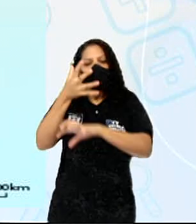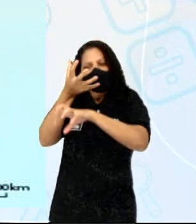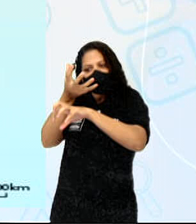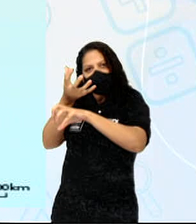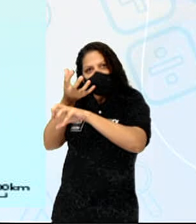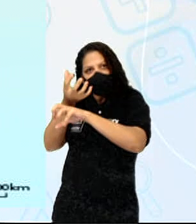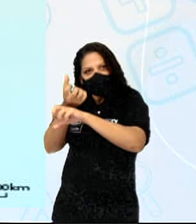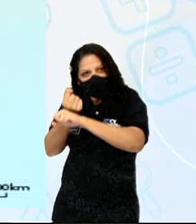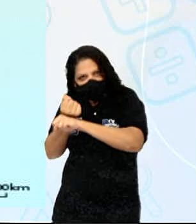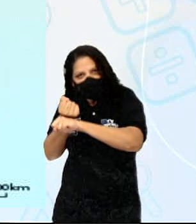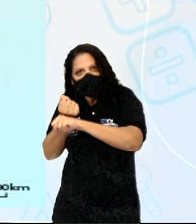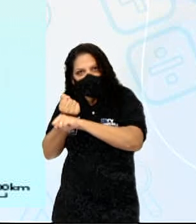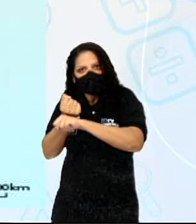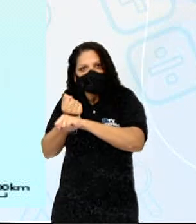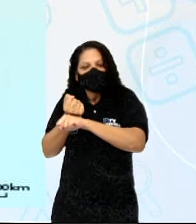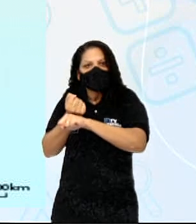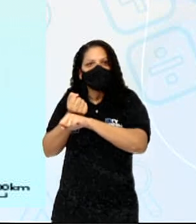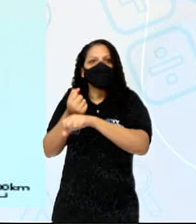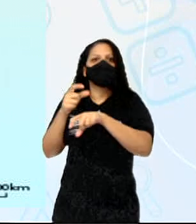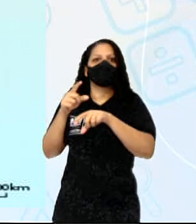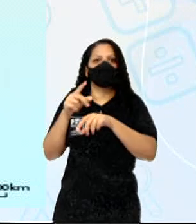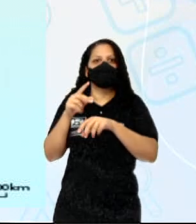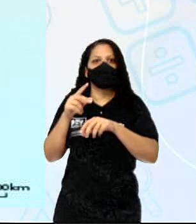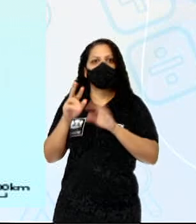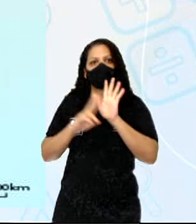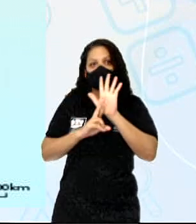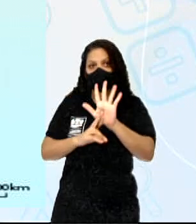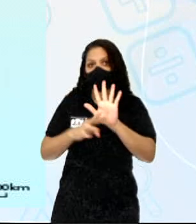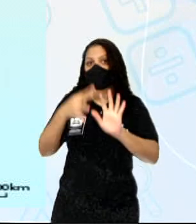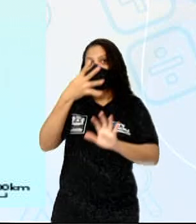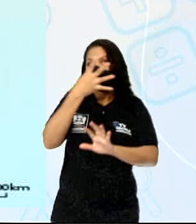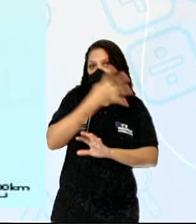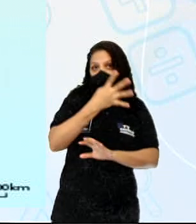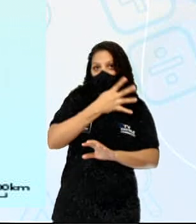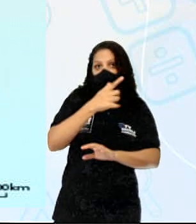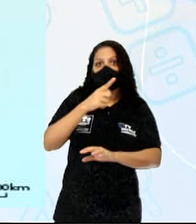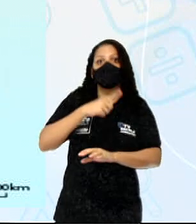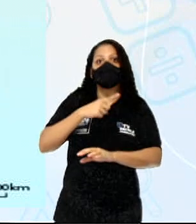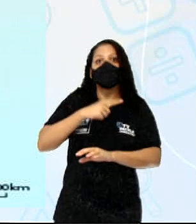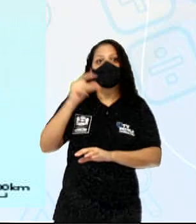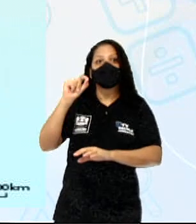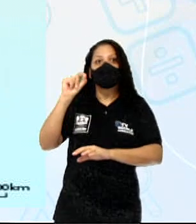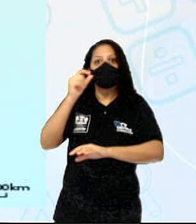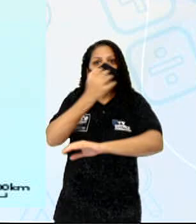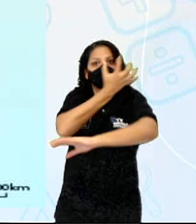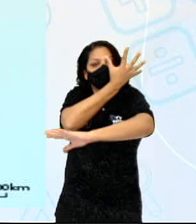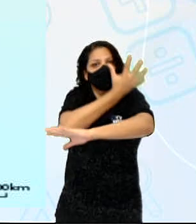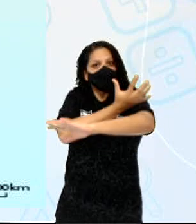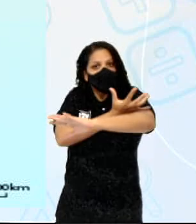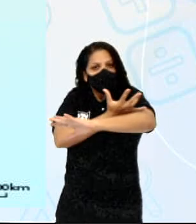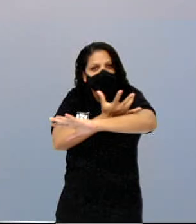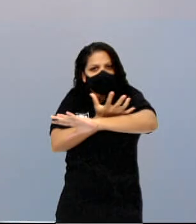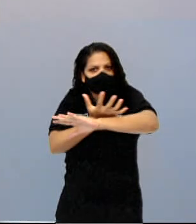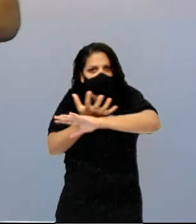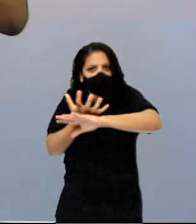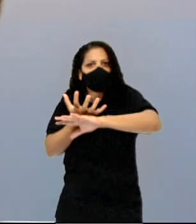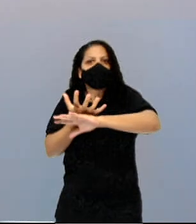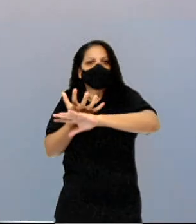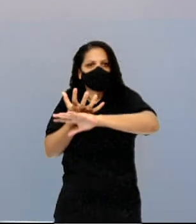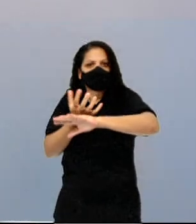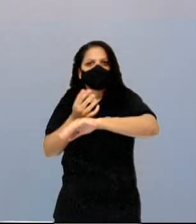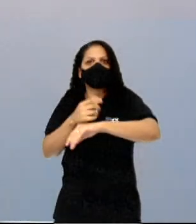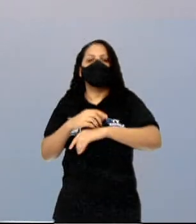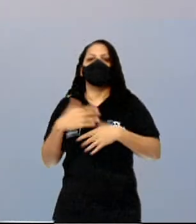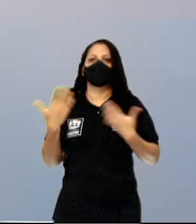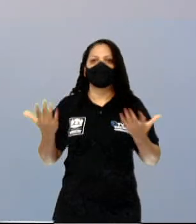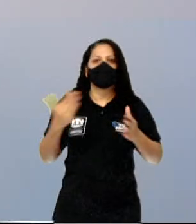representada pelo número 4 ali, a região do Cerrado. E é pelo Cerrado que a gente vai começar. O